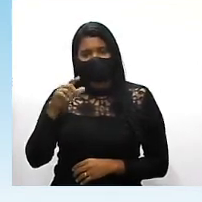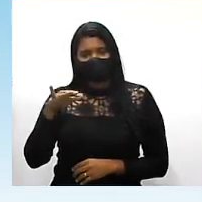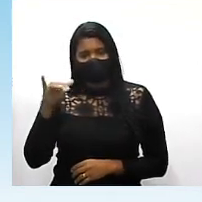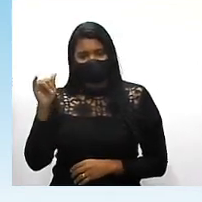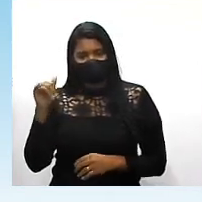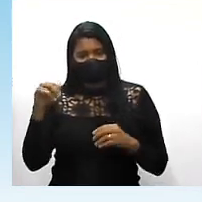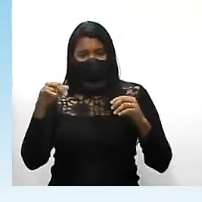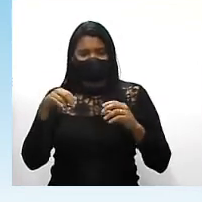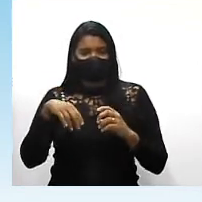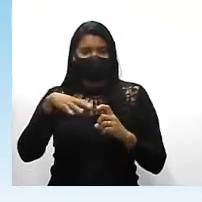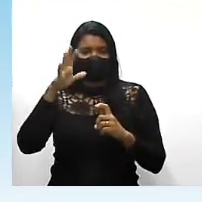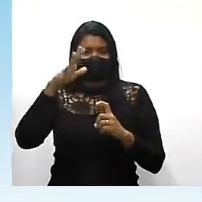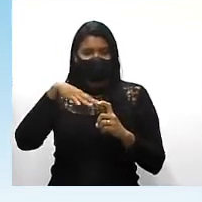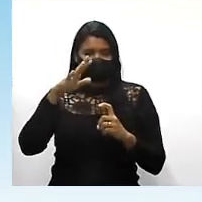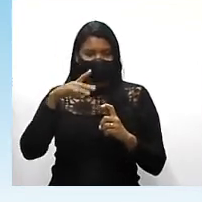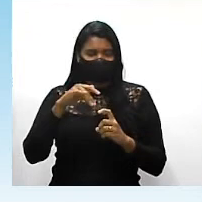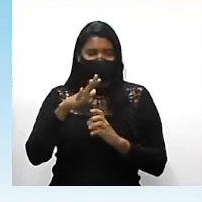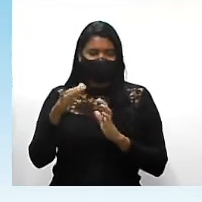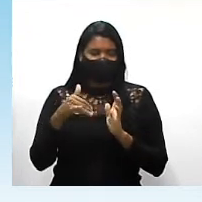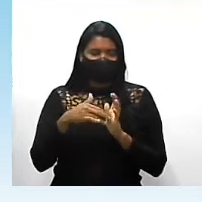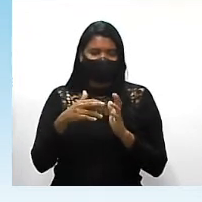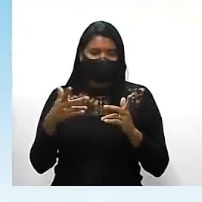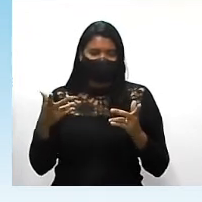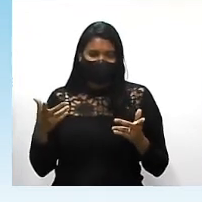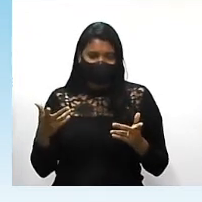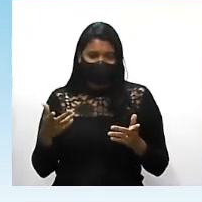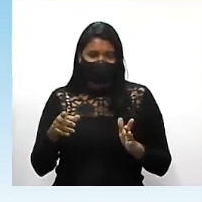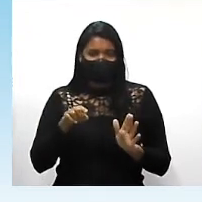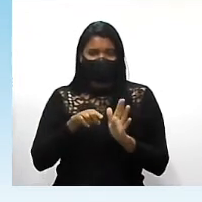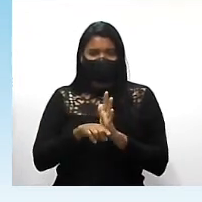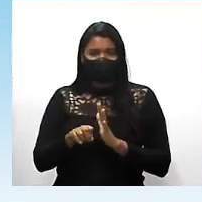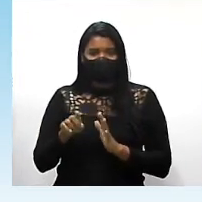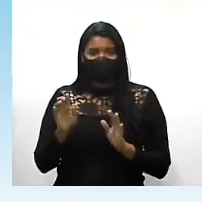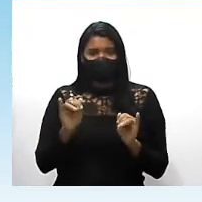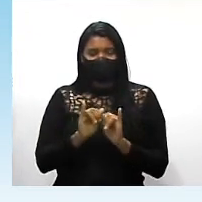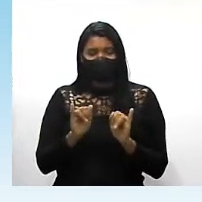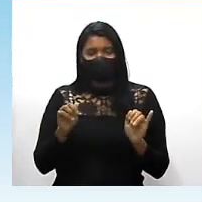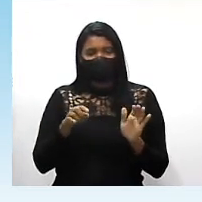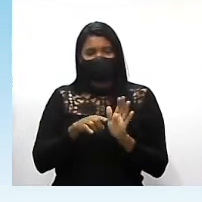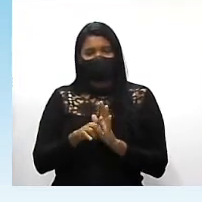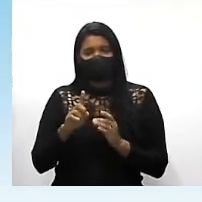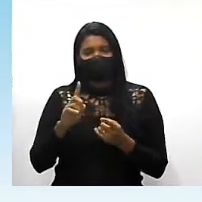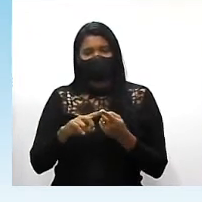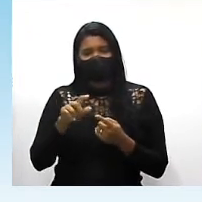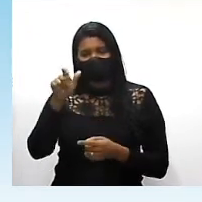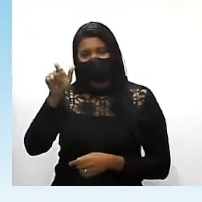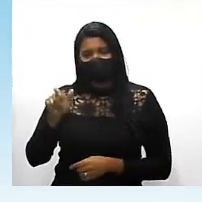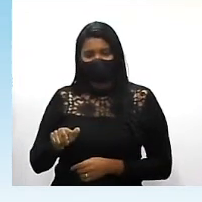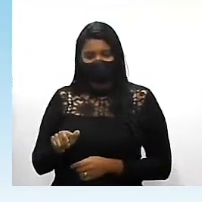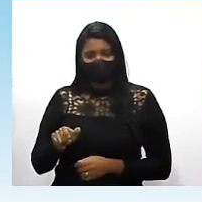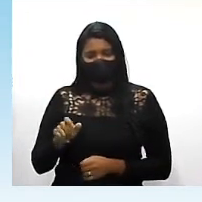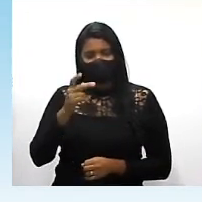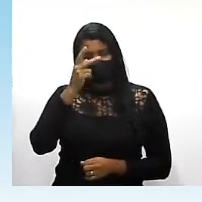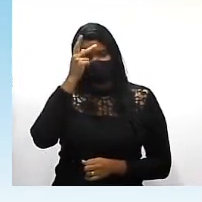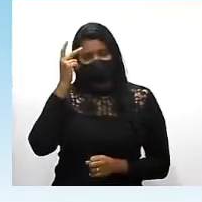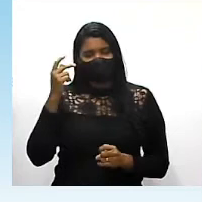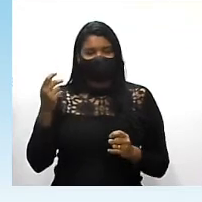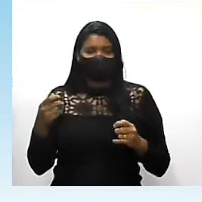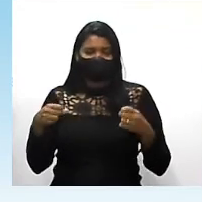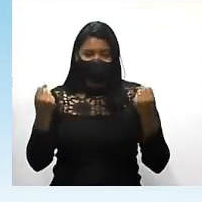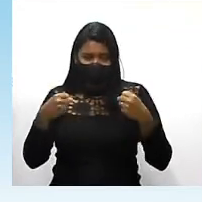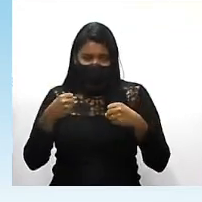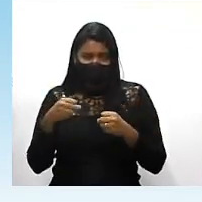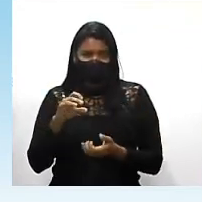para todas essas questões, é em relação à seguinte pergunta: será que a pessoa precisa